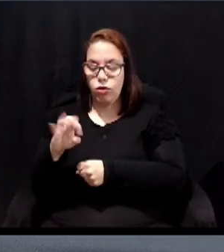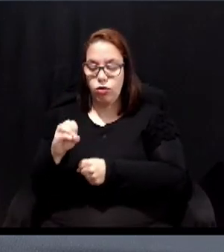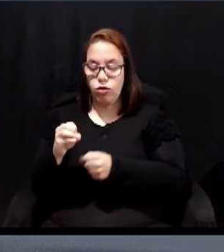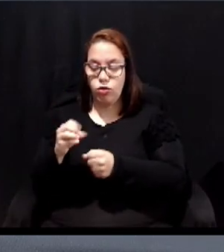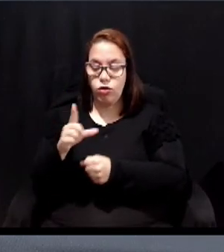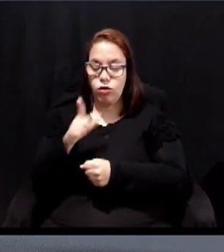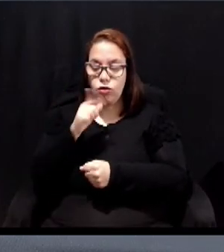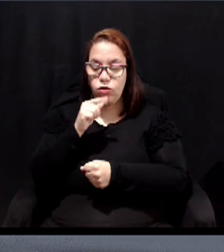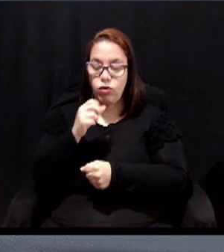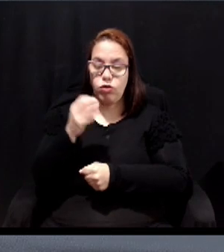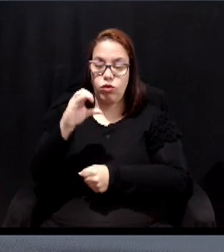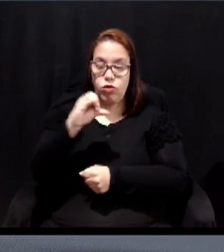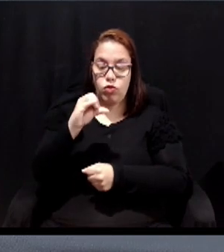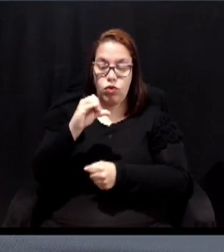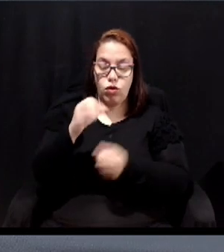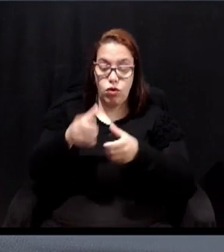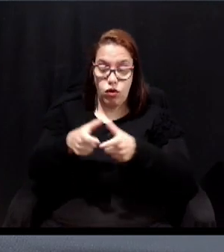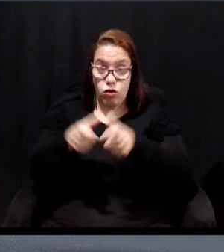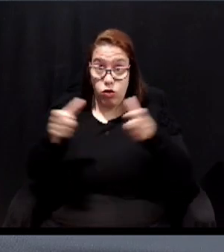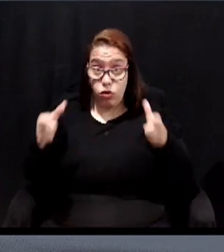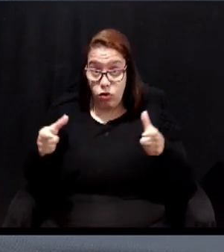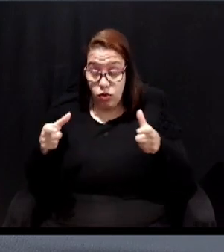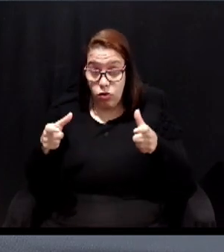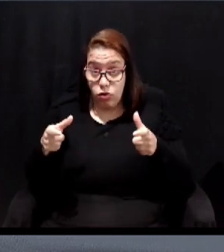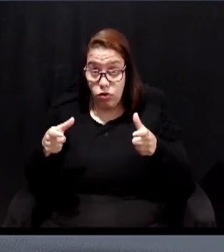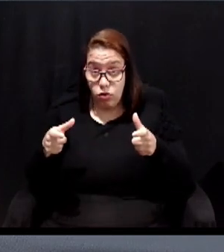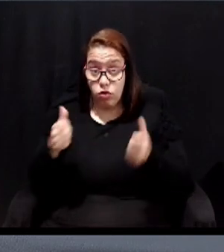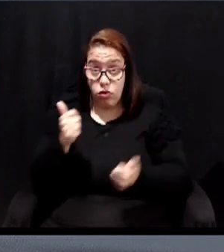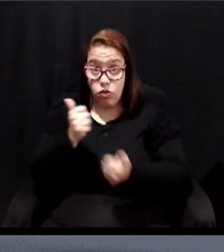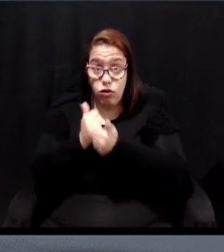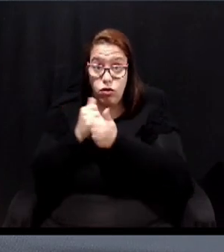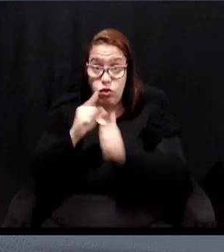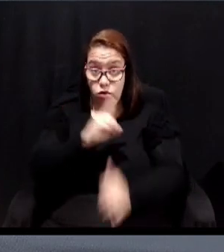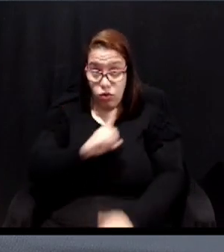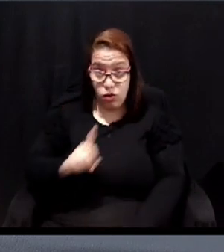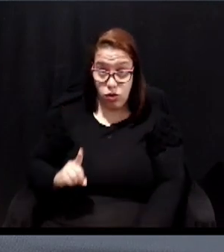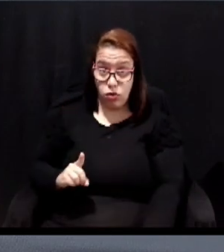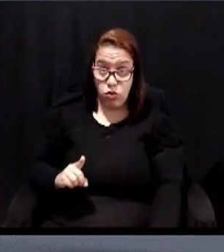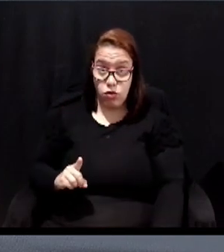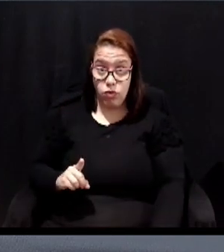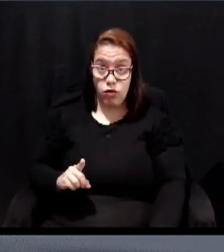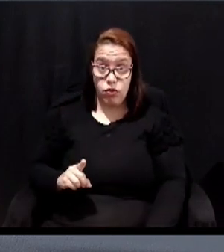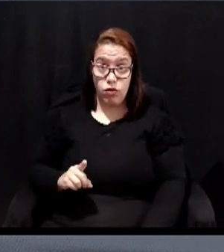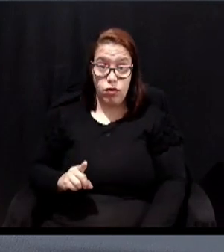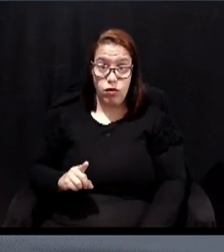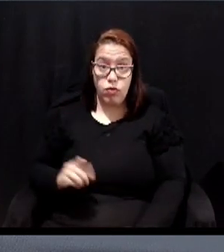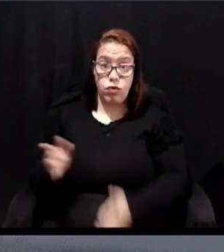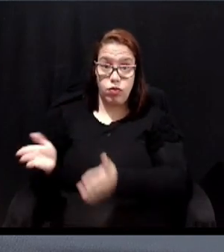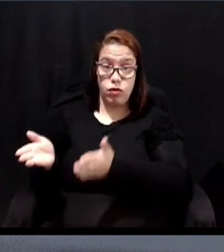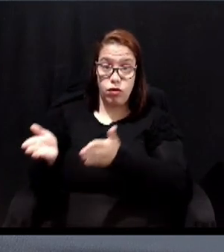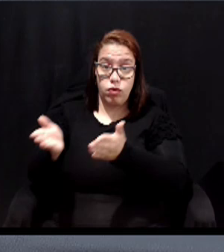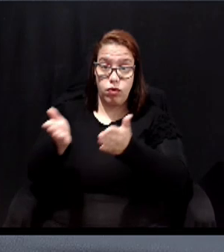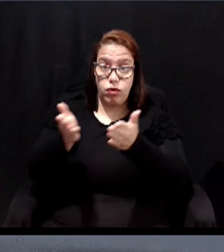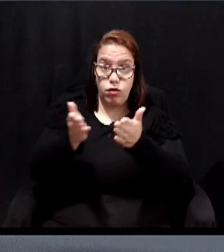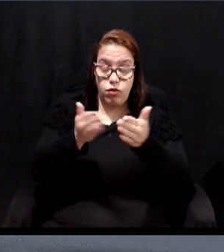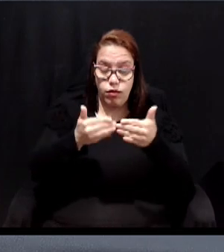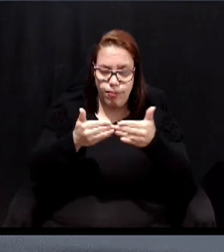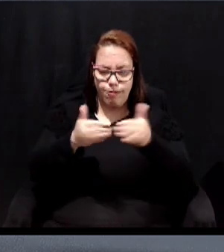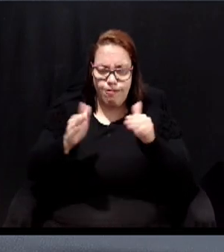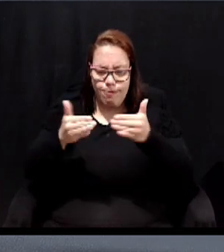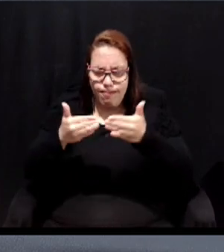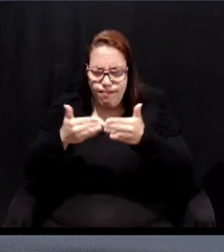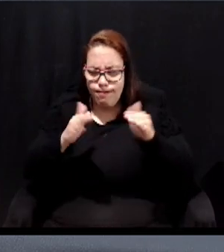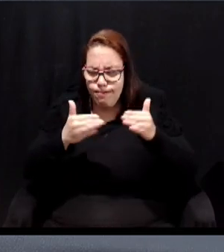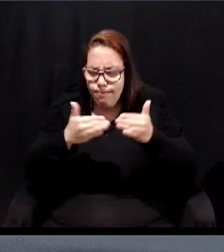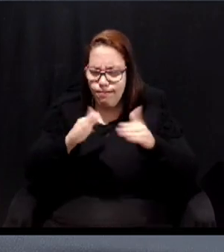regiões, com a força de um parceiro, diretor, e trazendo portas, abrindo portas e